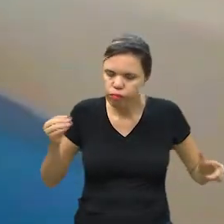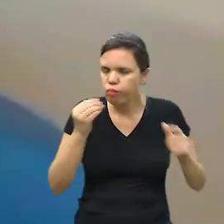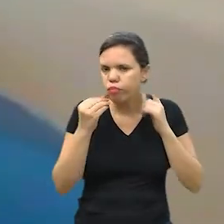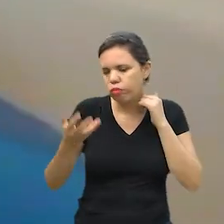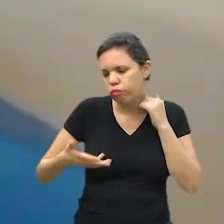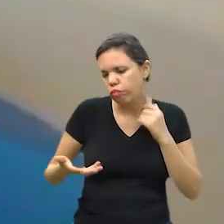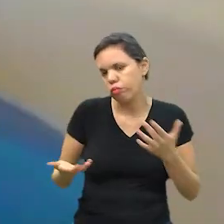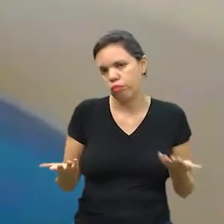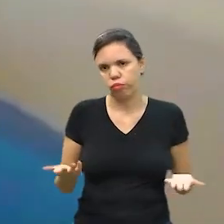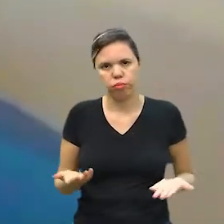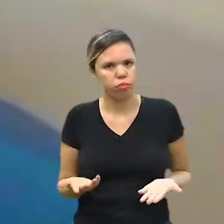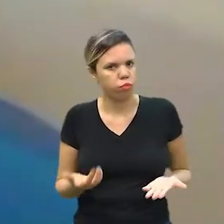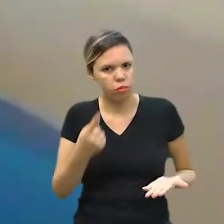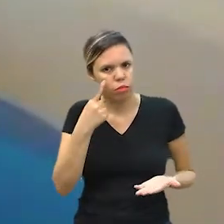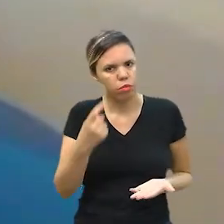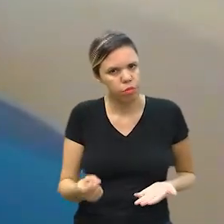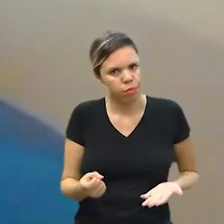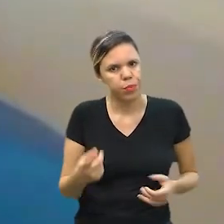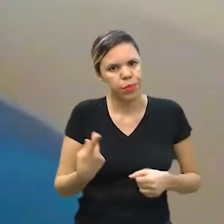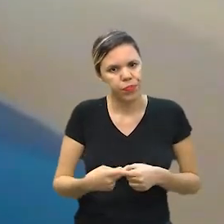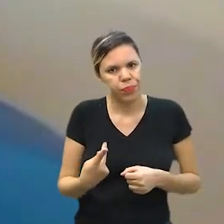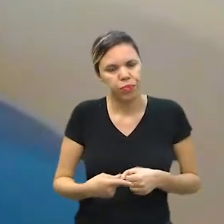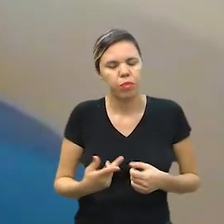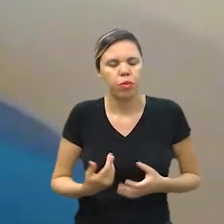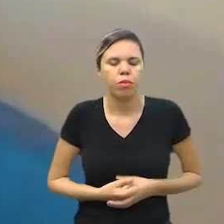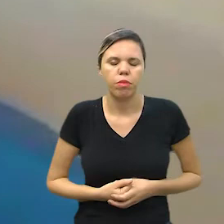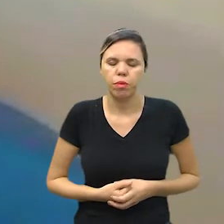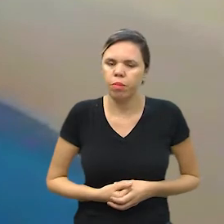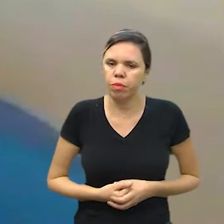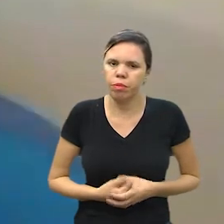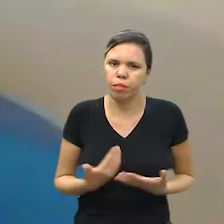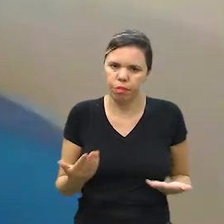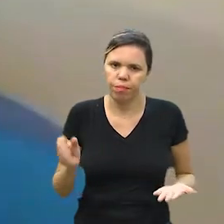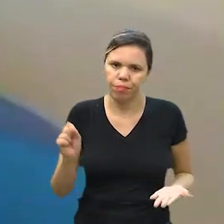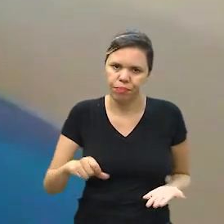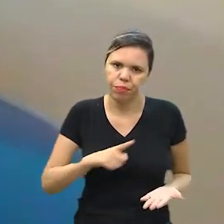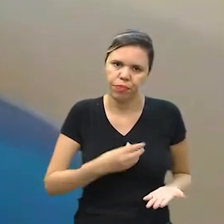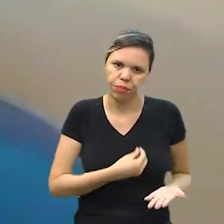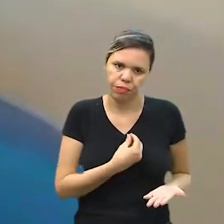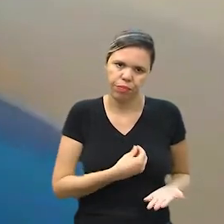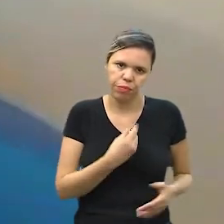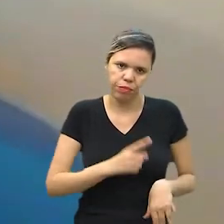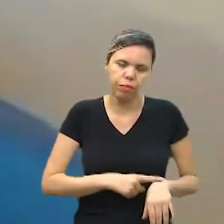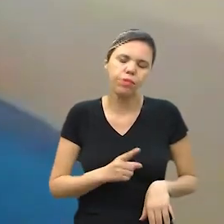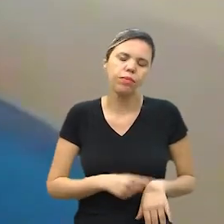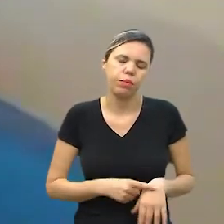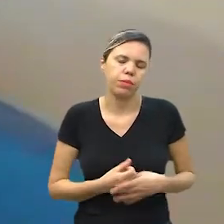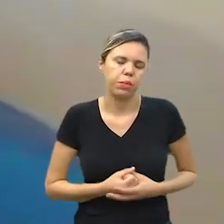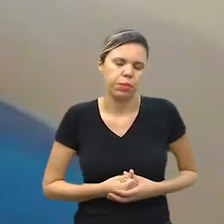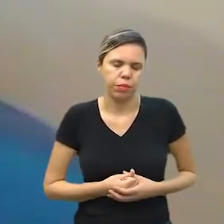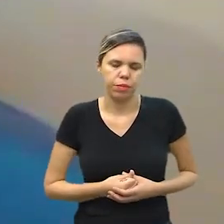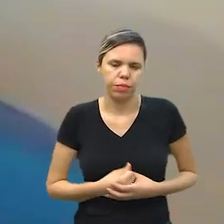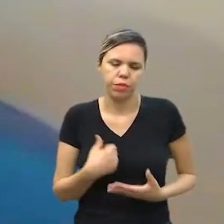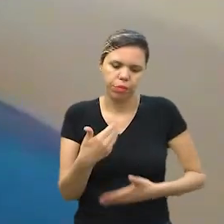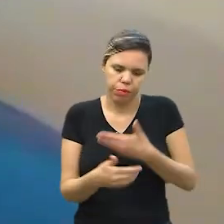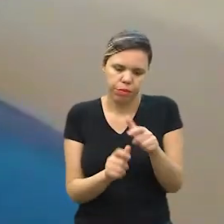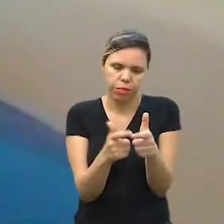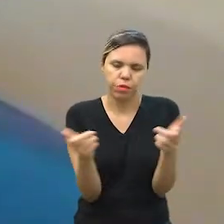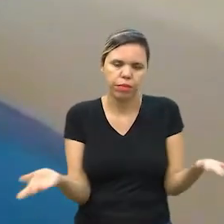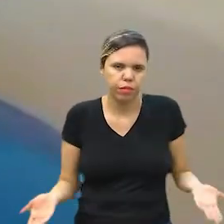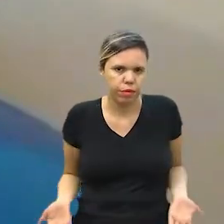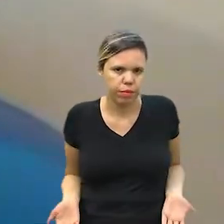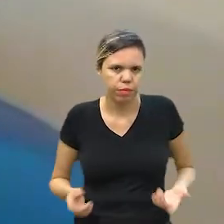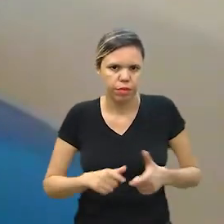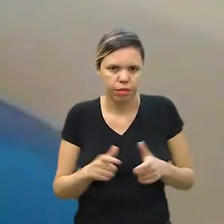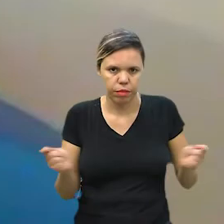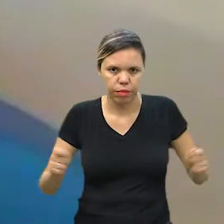já vem acelerado, né, esse interesse pelos produtos orgânicos. Então, sim, a gente está vivendo um momento com essa tendência,